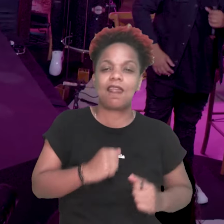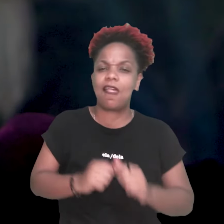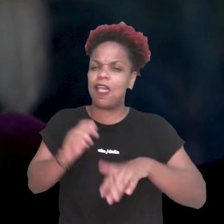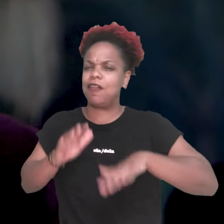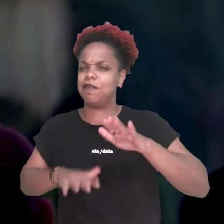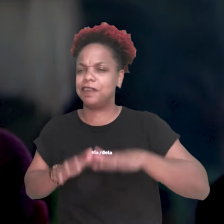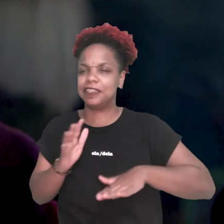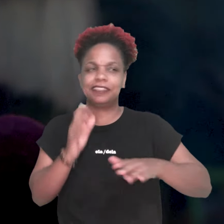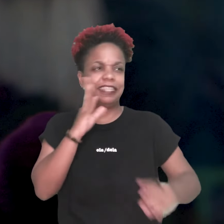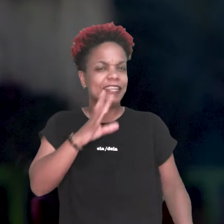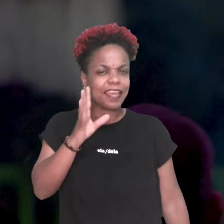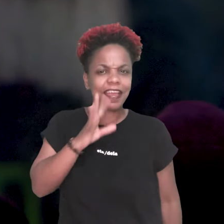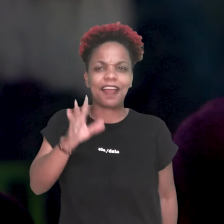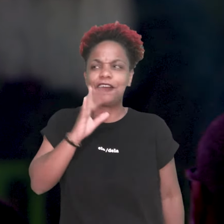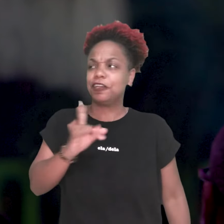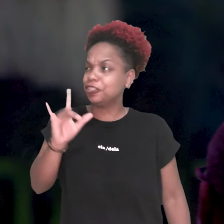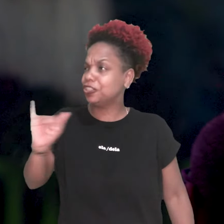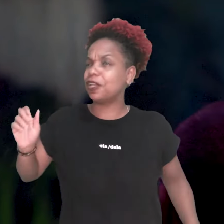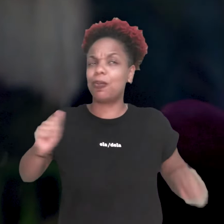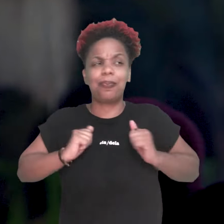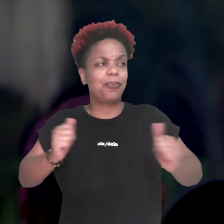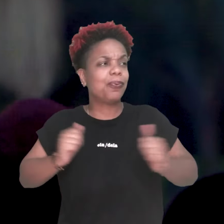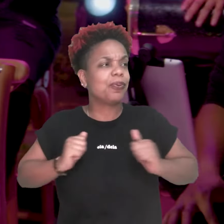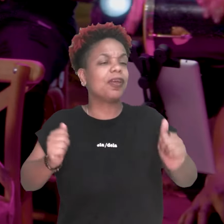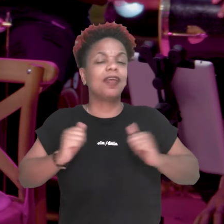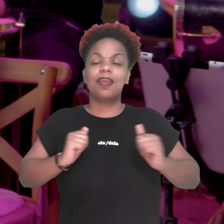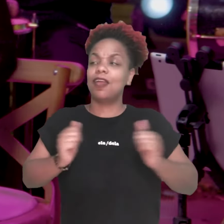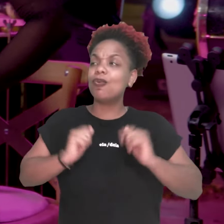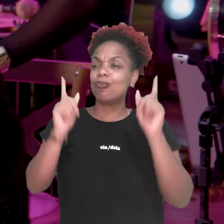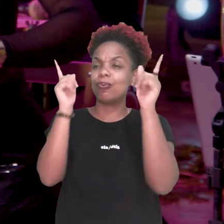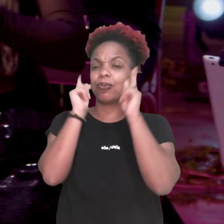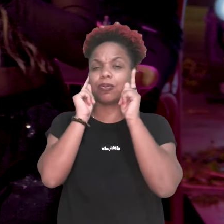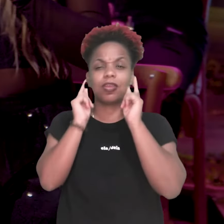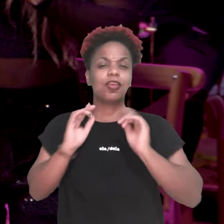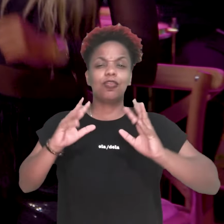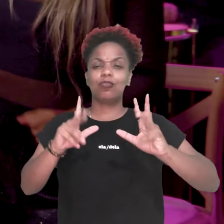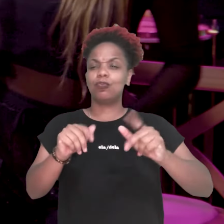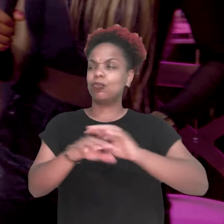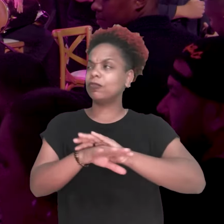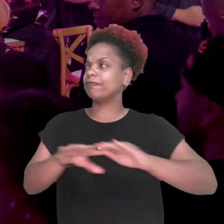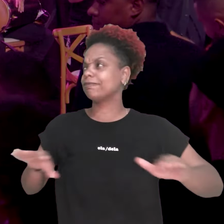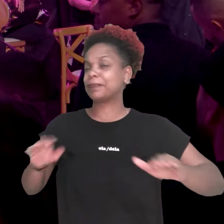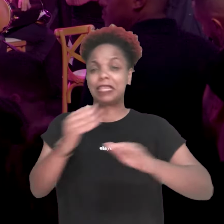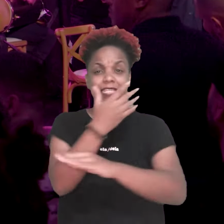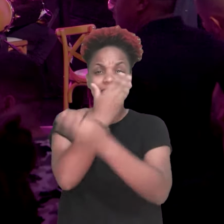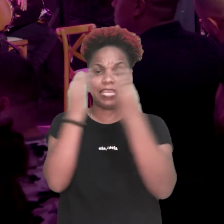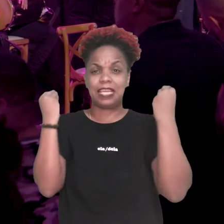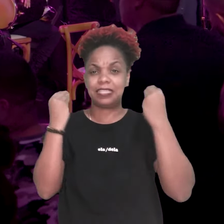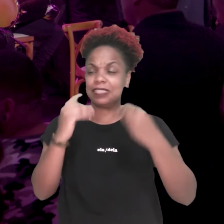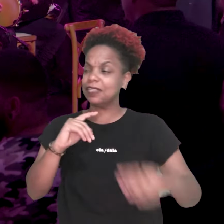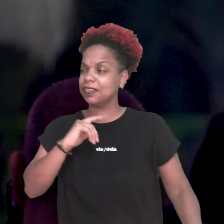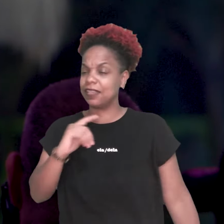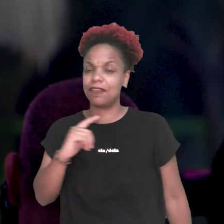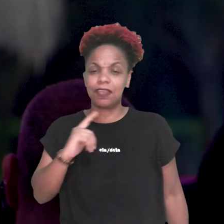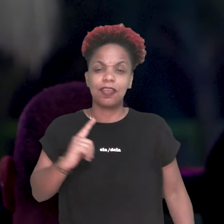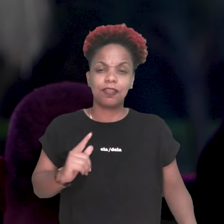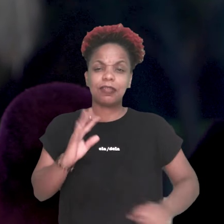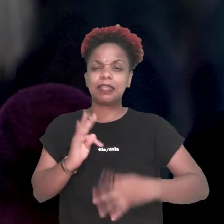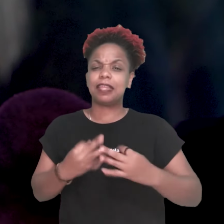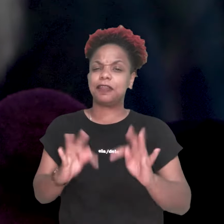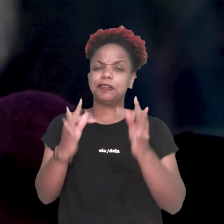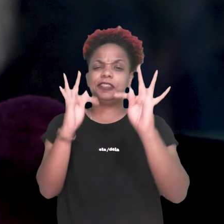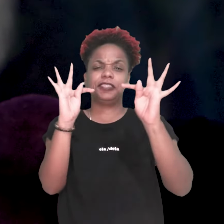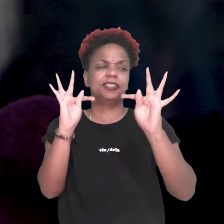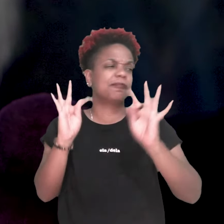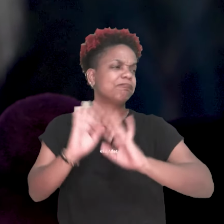Às vezes é legal, tira o dia de bobeira. Adia, desliga tudo, esquece que eu não tô. Abaixa o digital e assovia. Vai